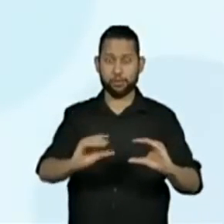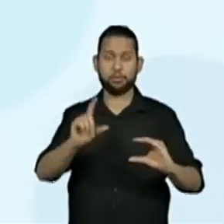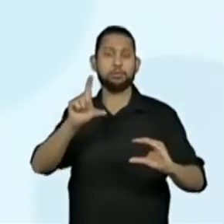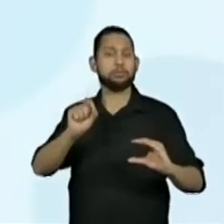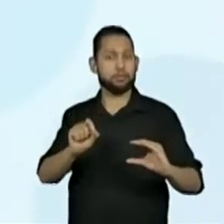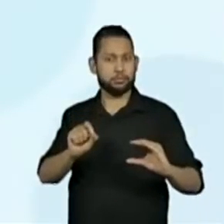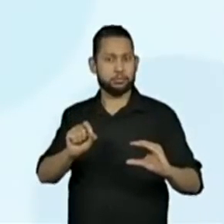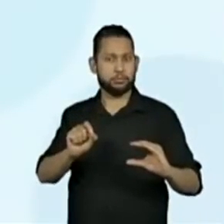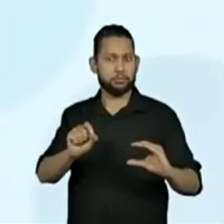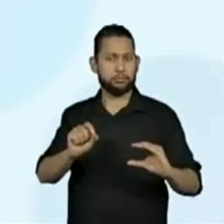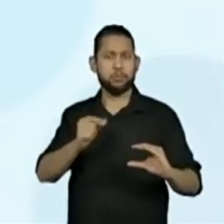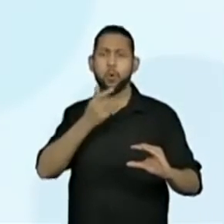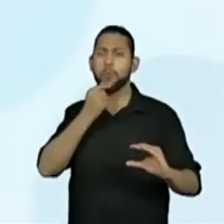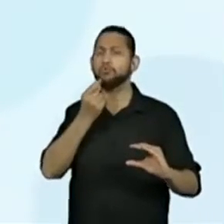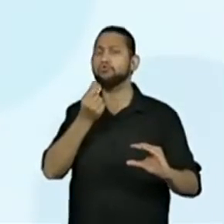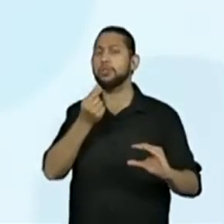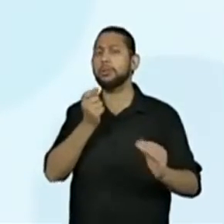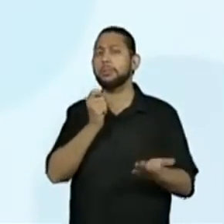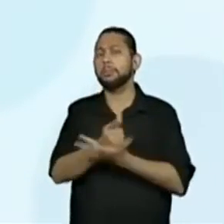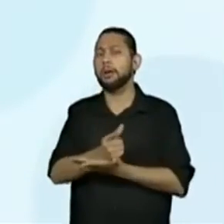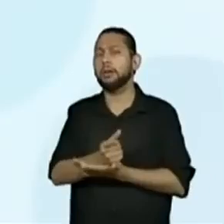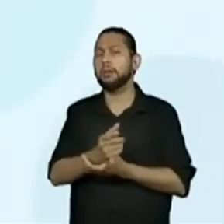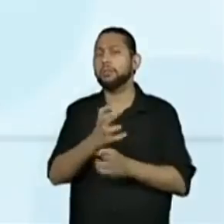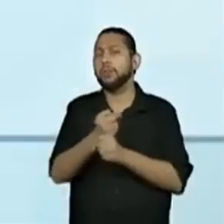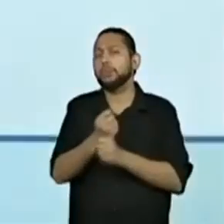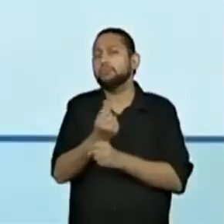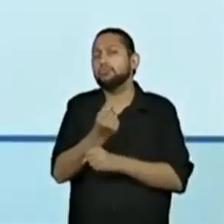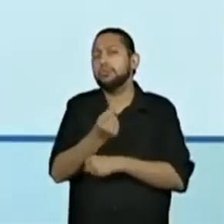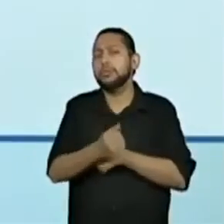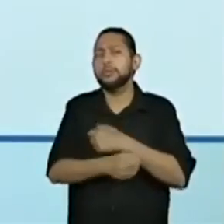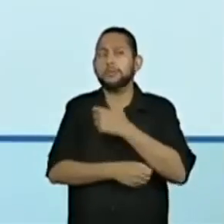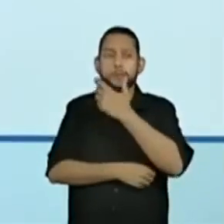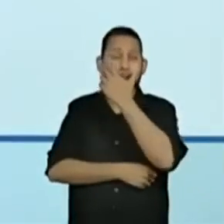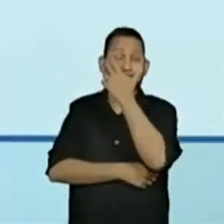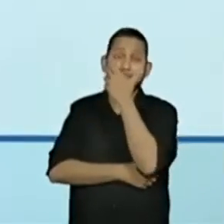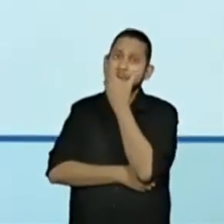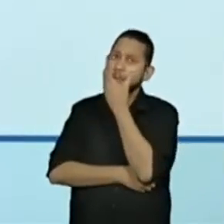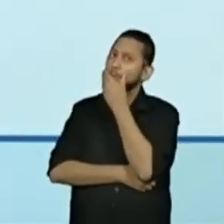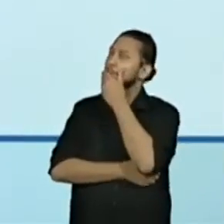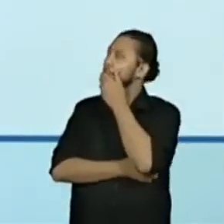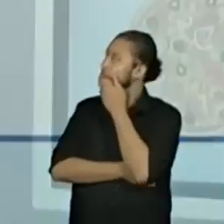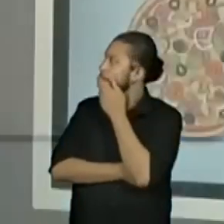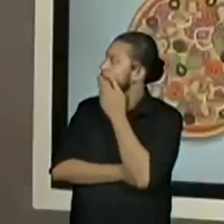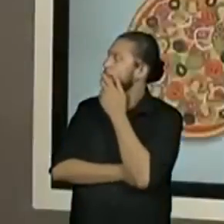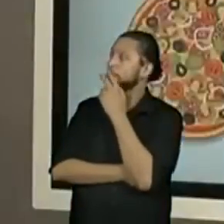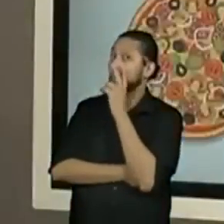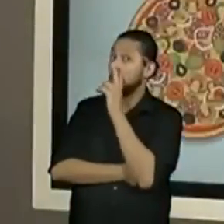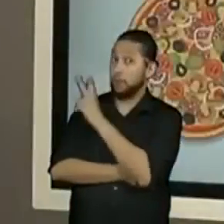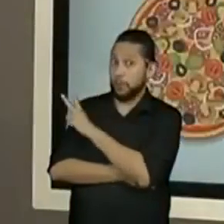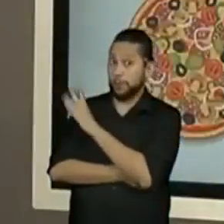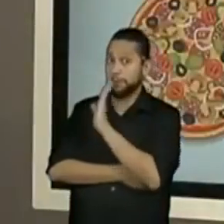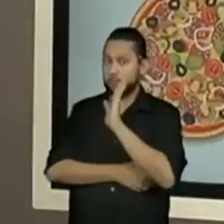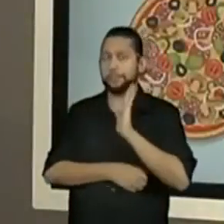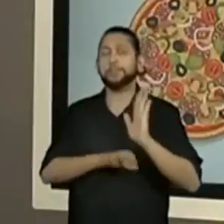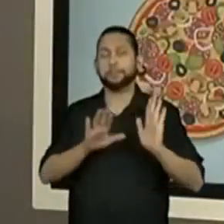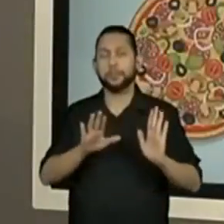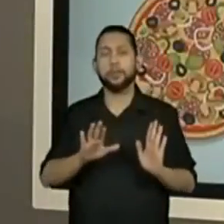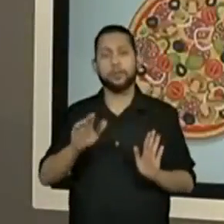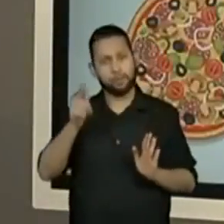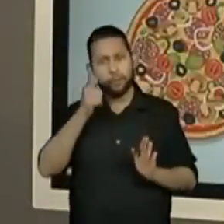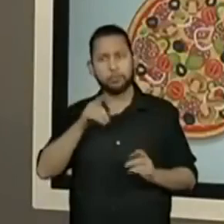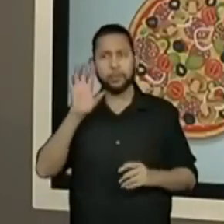oi olha só e esse problema antes da gente